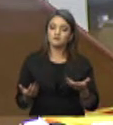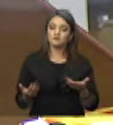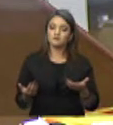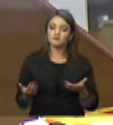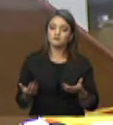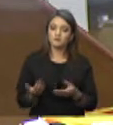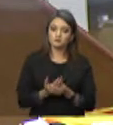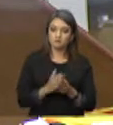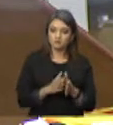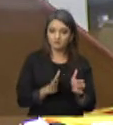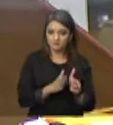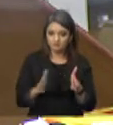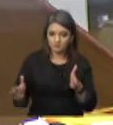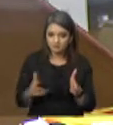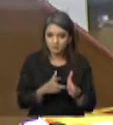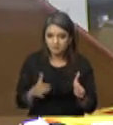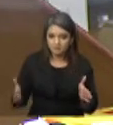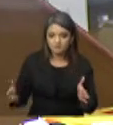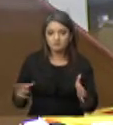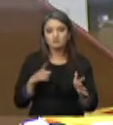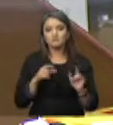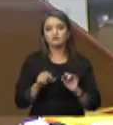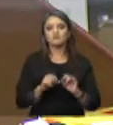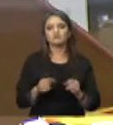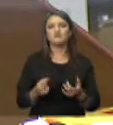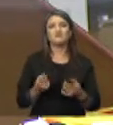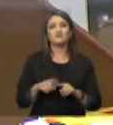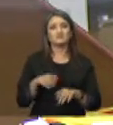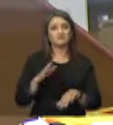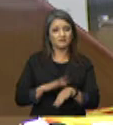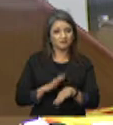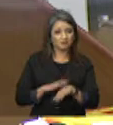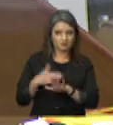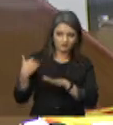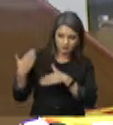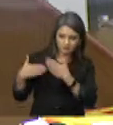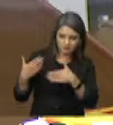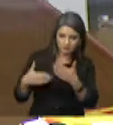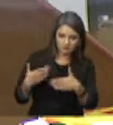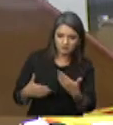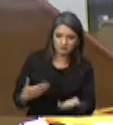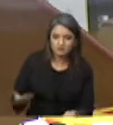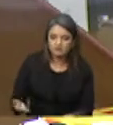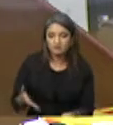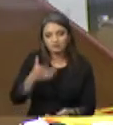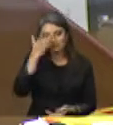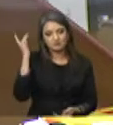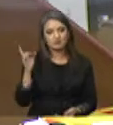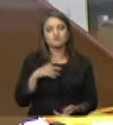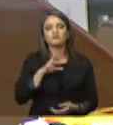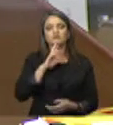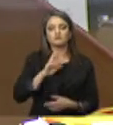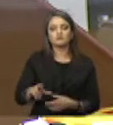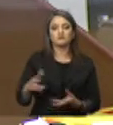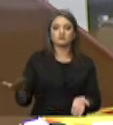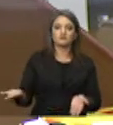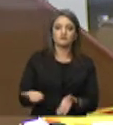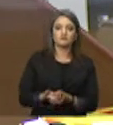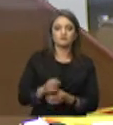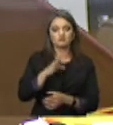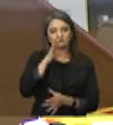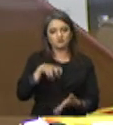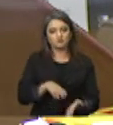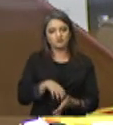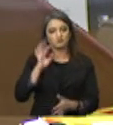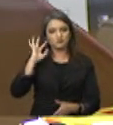prescrição intercorrente a lei vem a desonerar minimamente do Peso pelo tempo de tramitação do feito aquele que simplesmente responde a ação de improbidade ou é